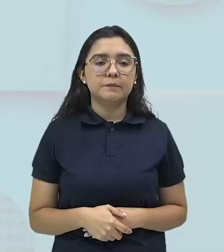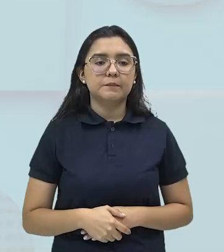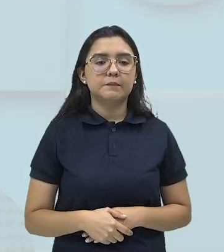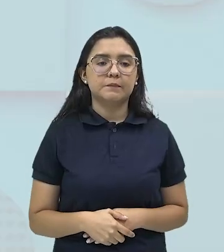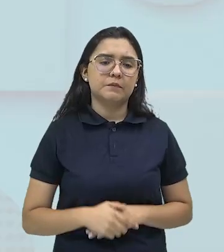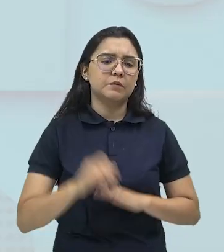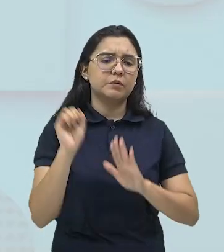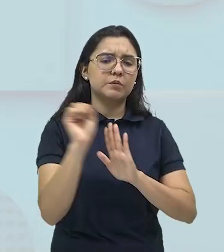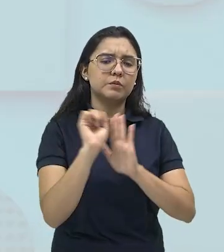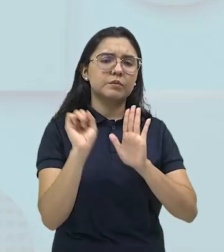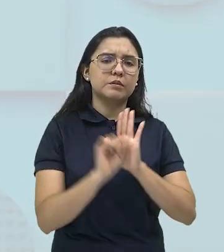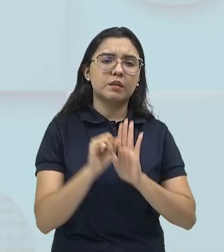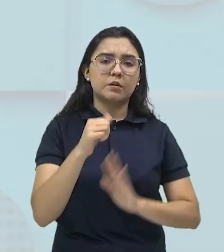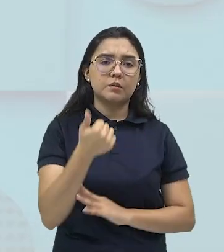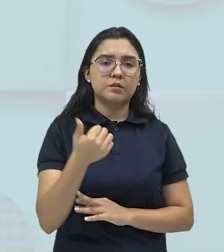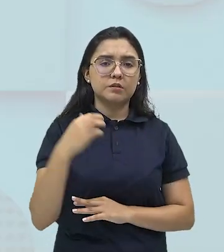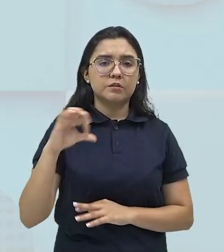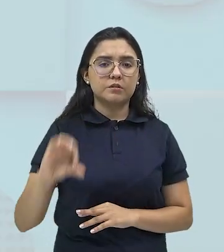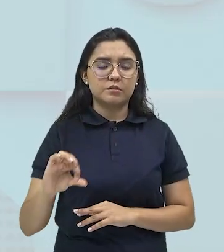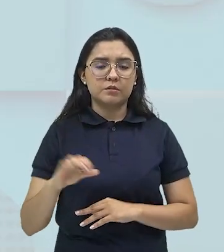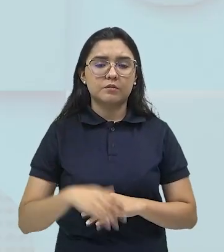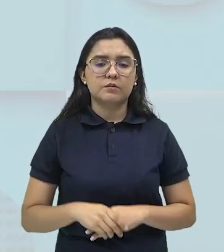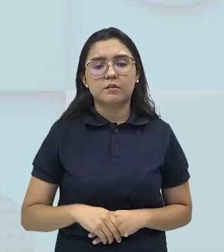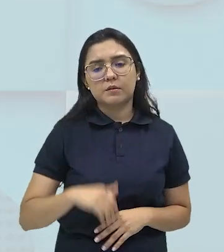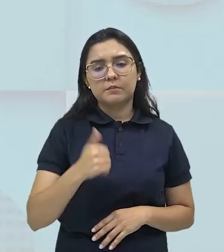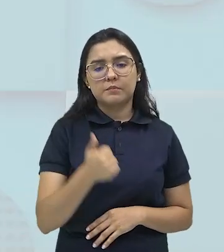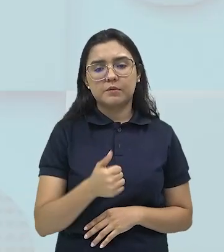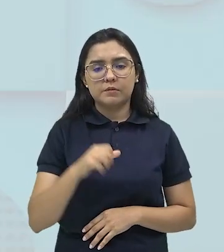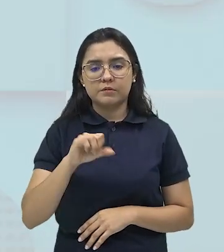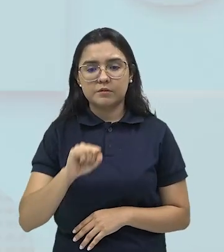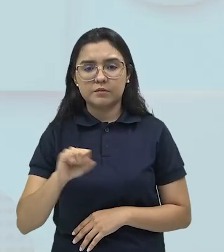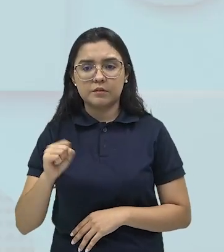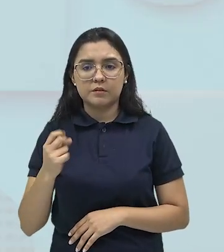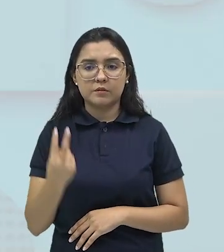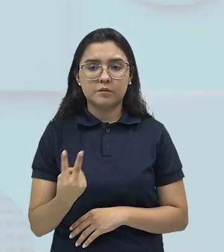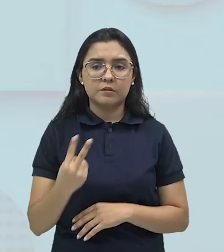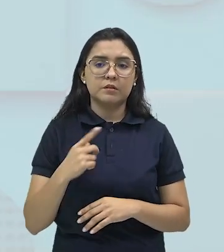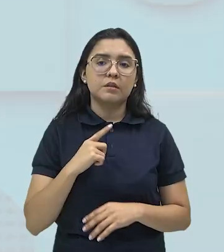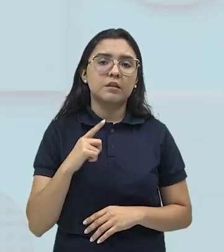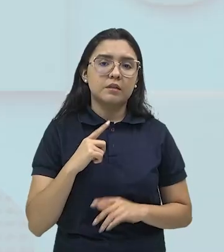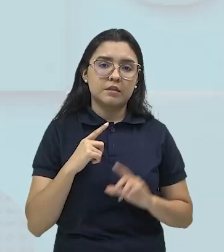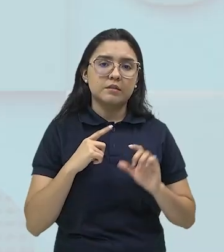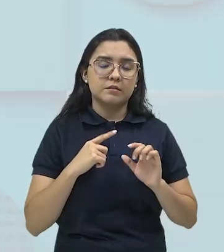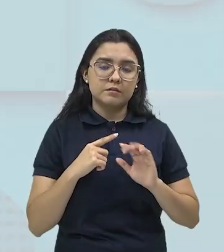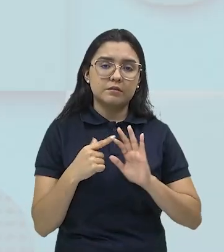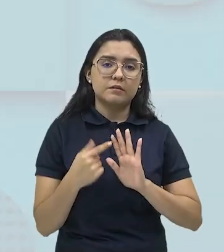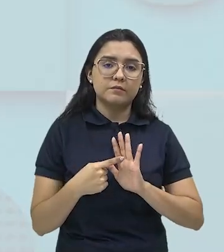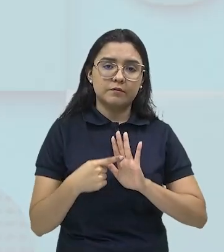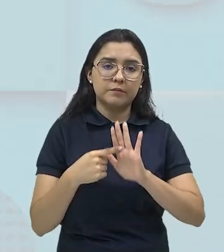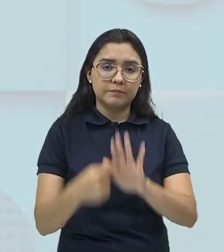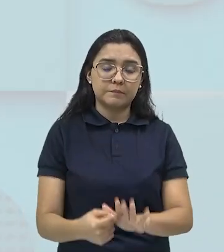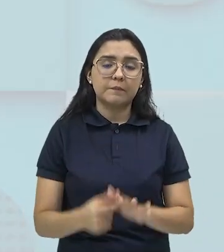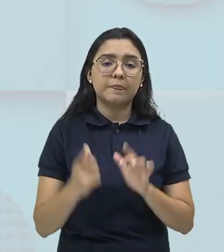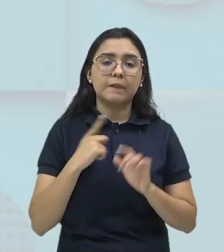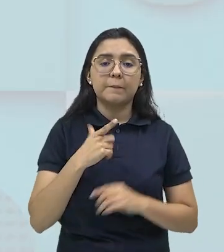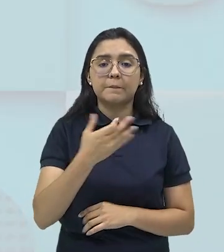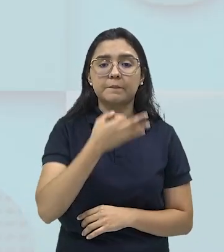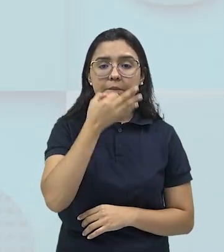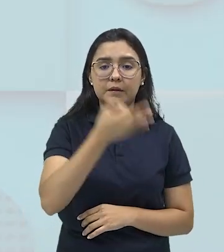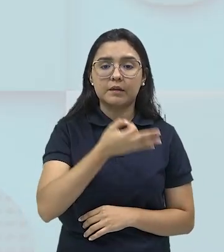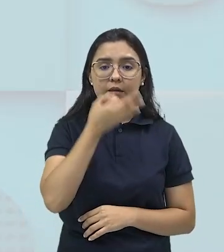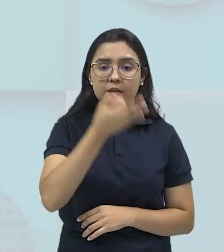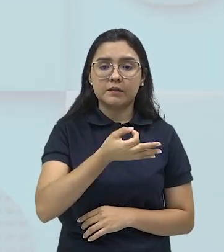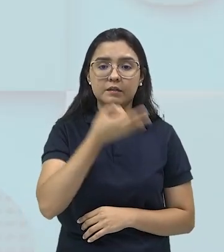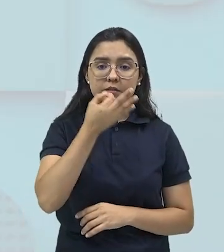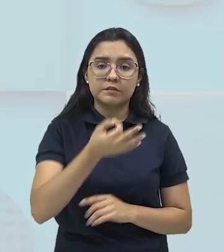no século XIX, né, que é 1882, que essa obra foi publicada, ele vai fazer uma crítica à